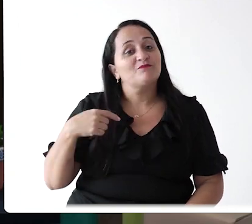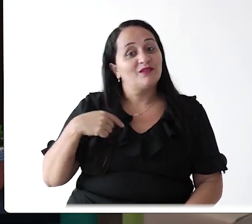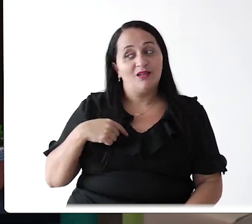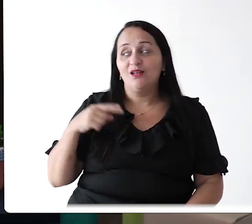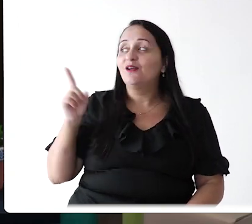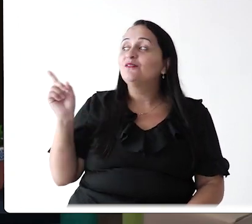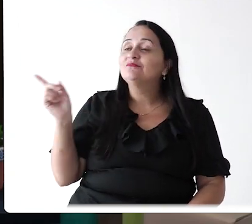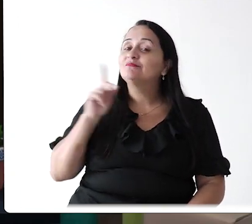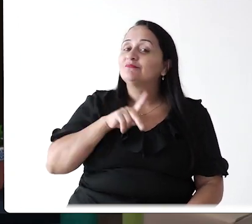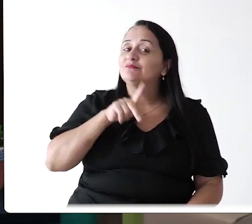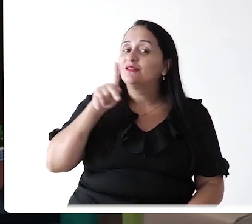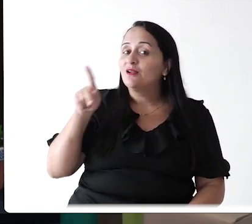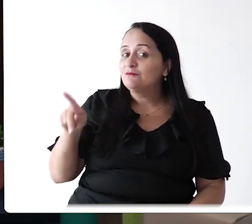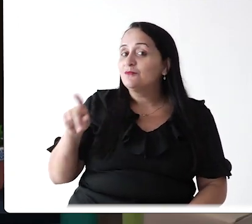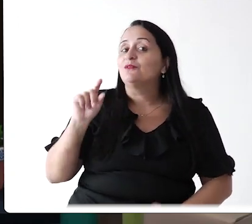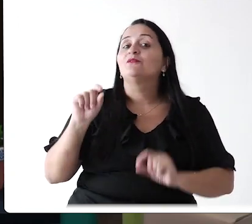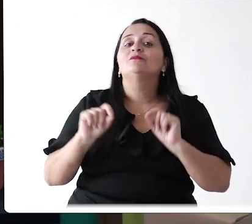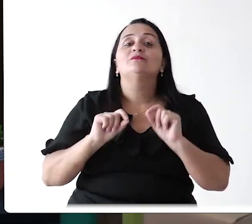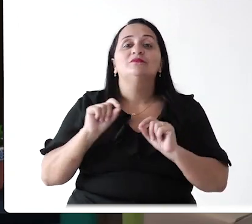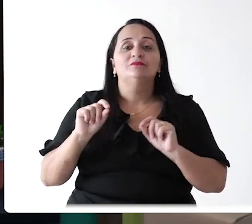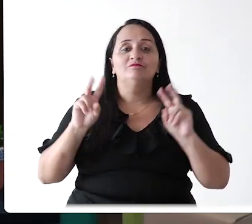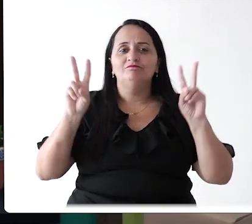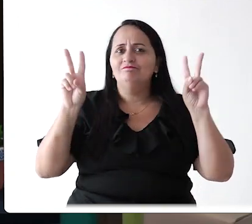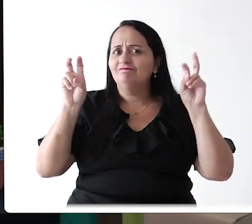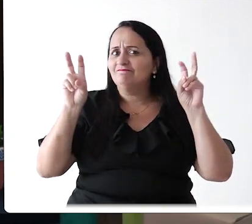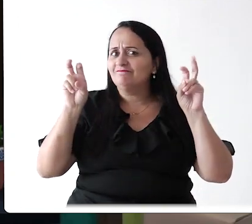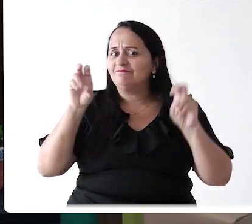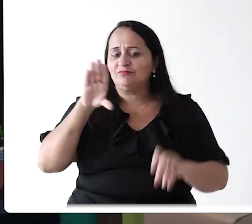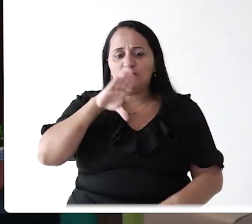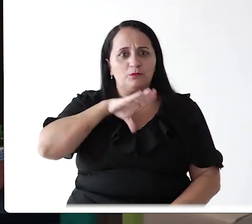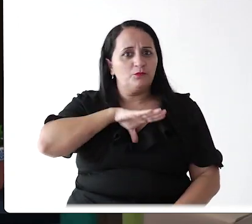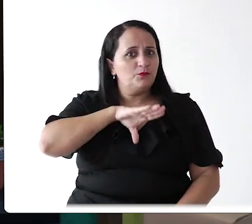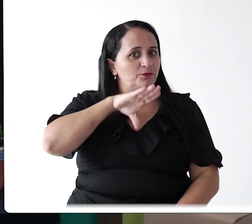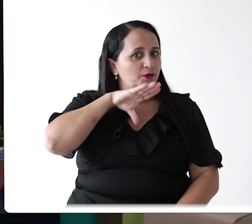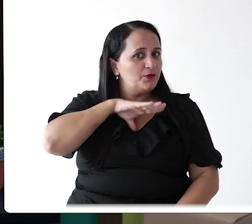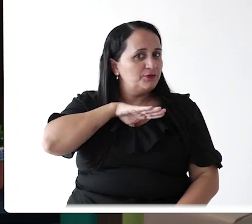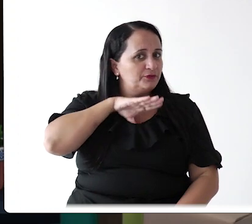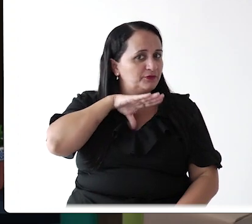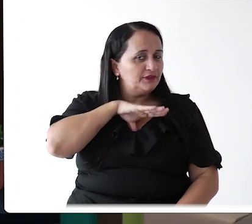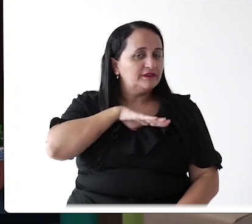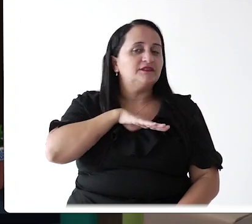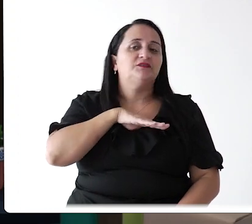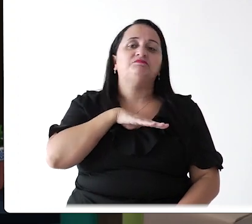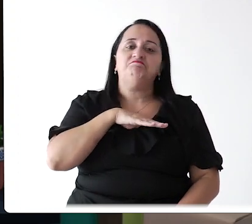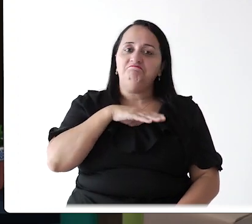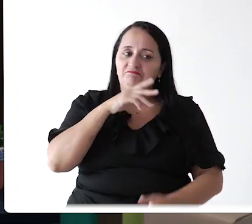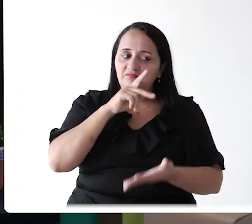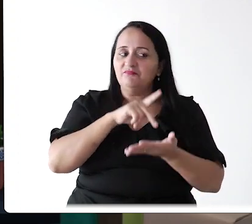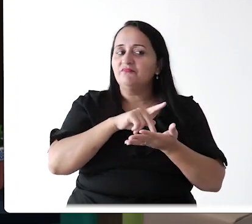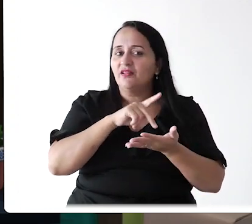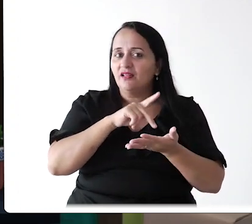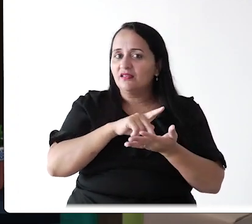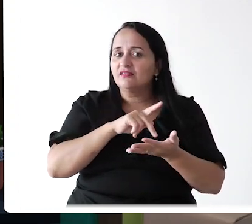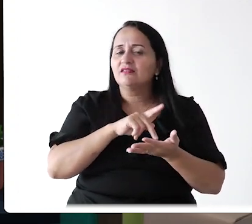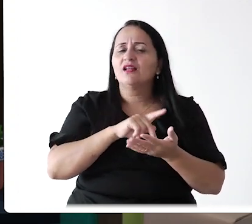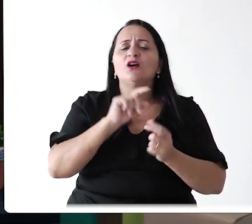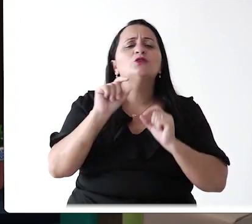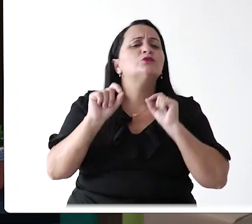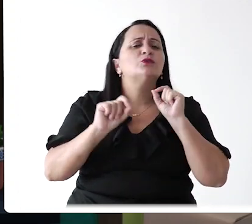Maria Tereza estamos trazendo conteúdo de quê? Língua portuguesa para vocês, né, Pró? Isso mesmo, Carol.